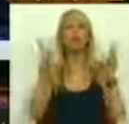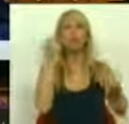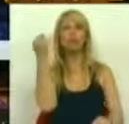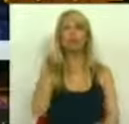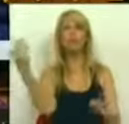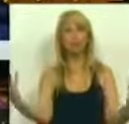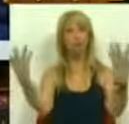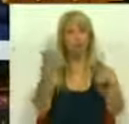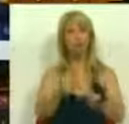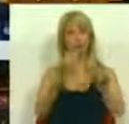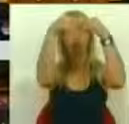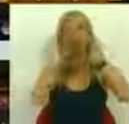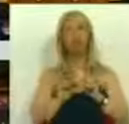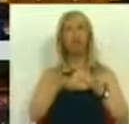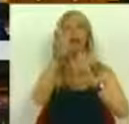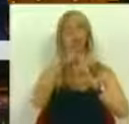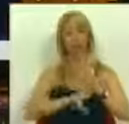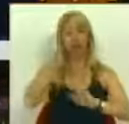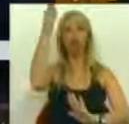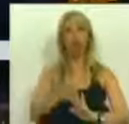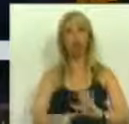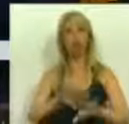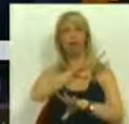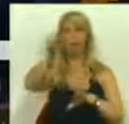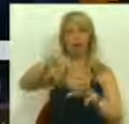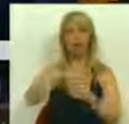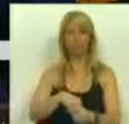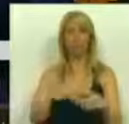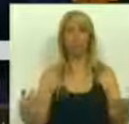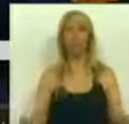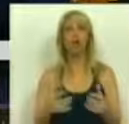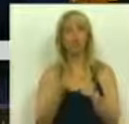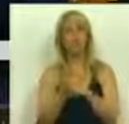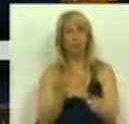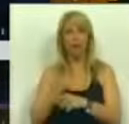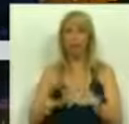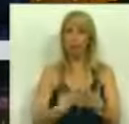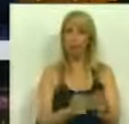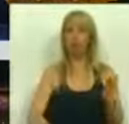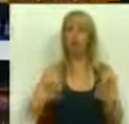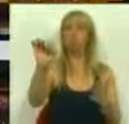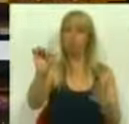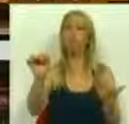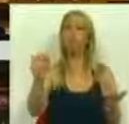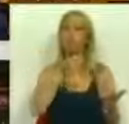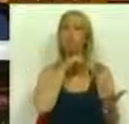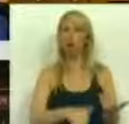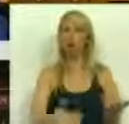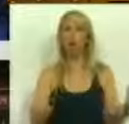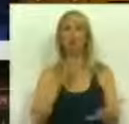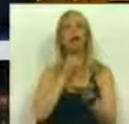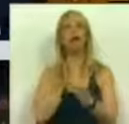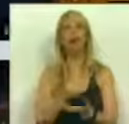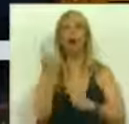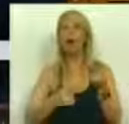especialidade, construir uma lei que seja justa e abrangente. Várias das vossas propostas merecem o nosso acordo e o nosso apoio.